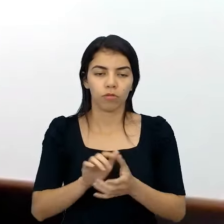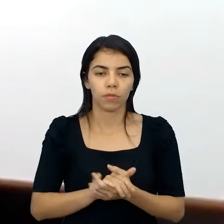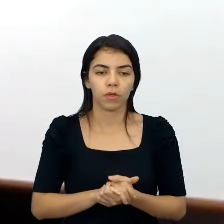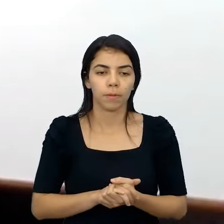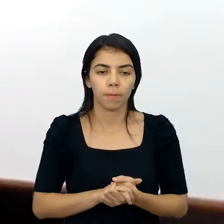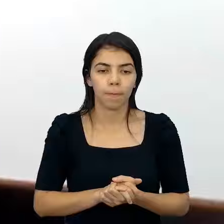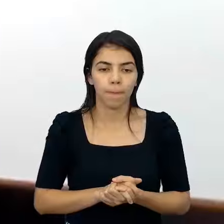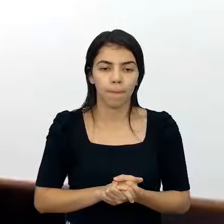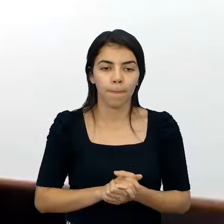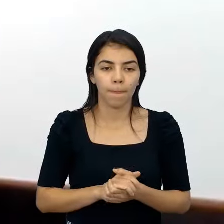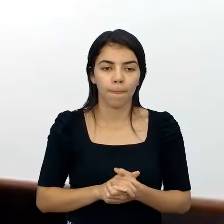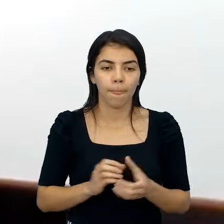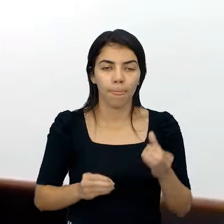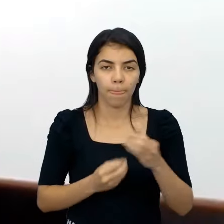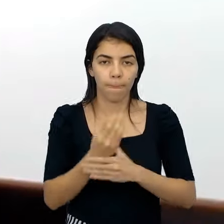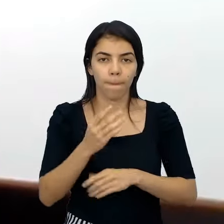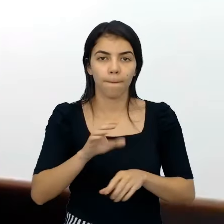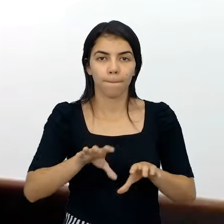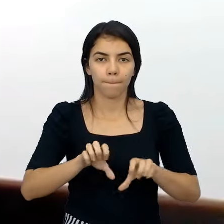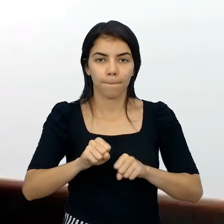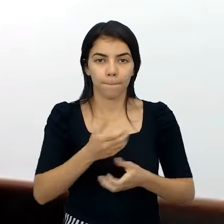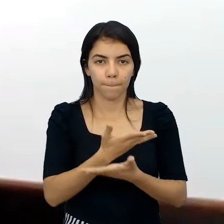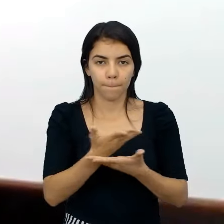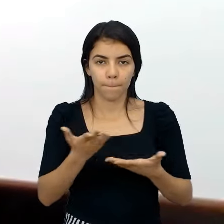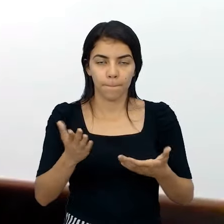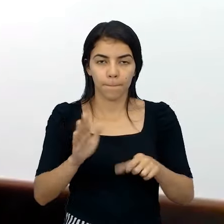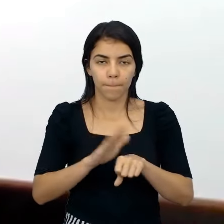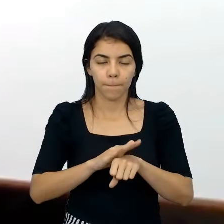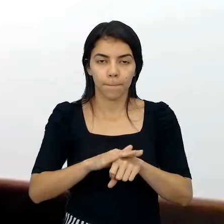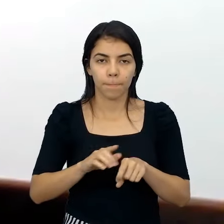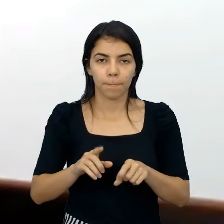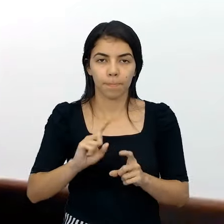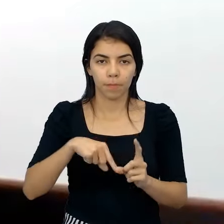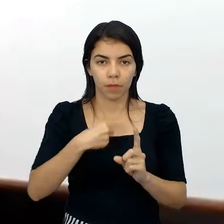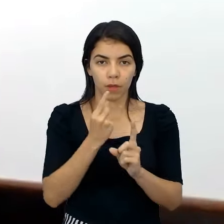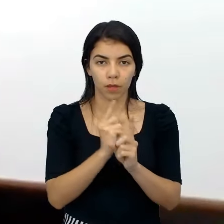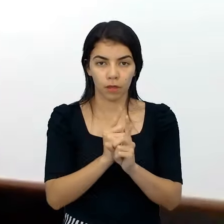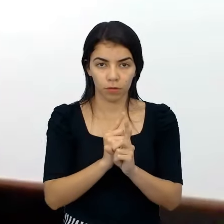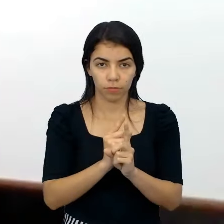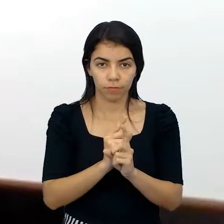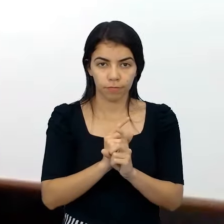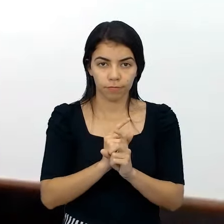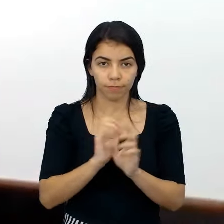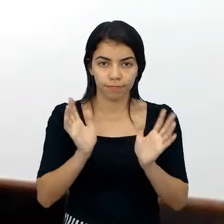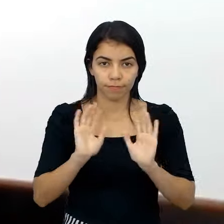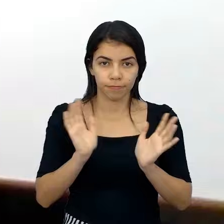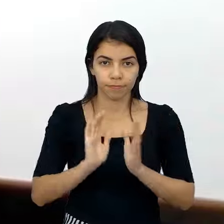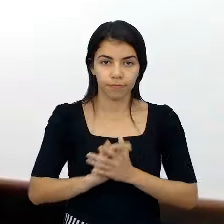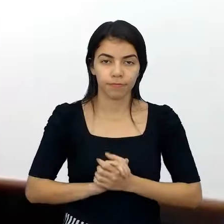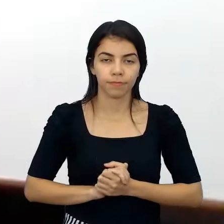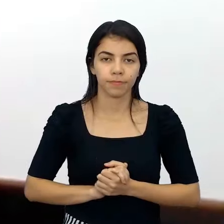que essas formações cheguem até vocês. Então, até um próximo momento.